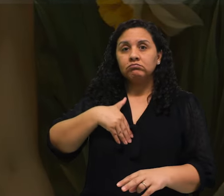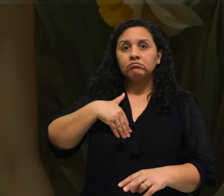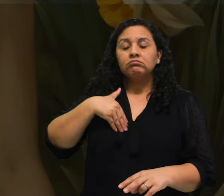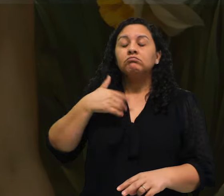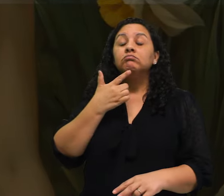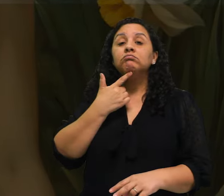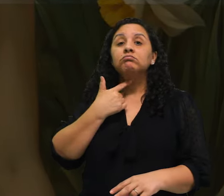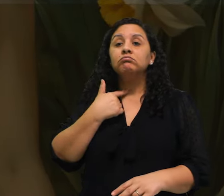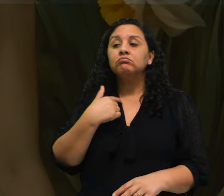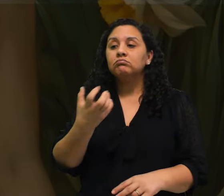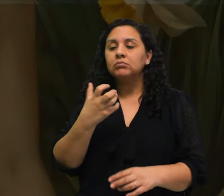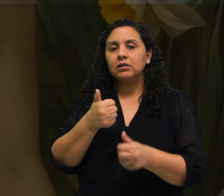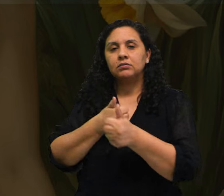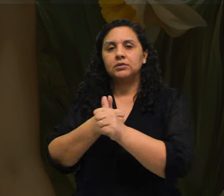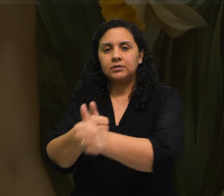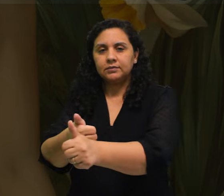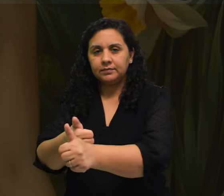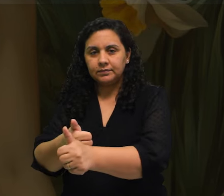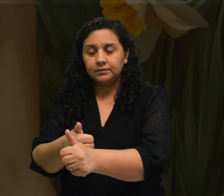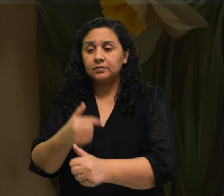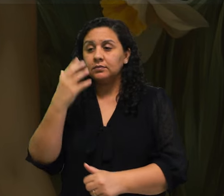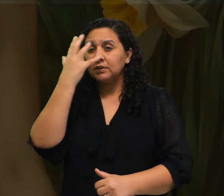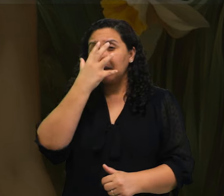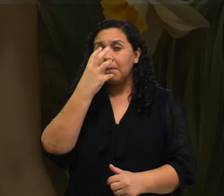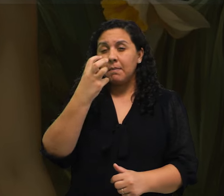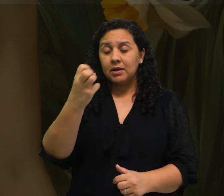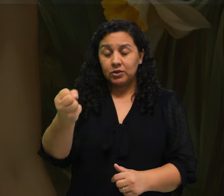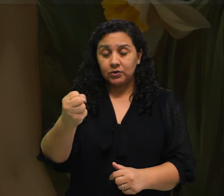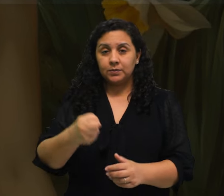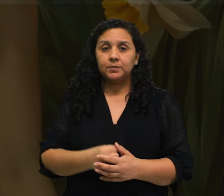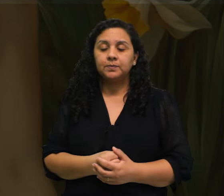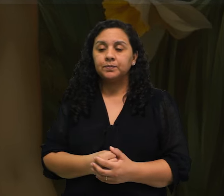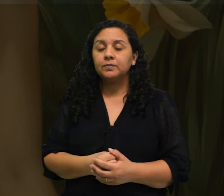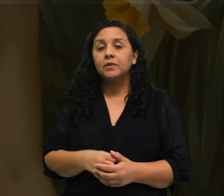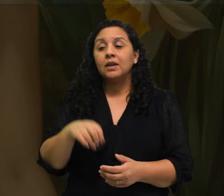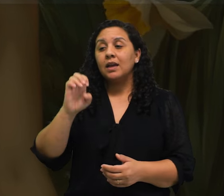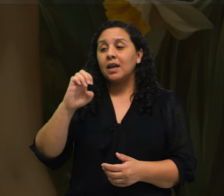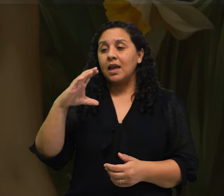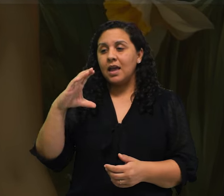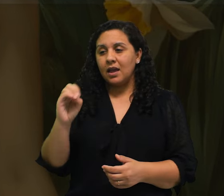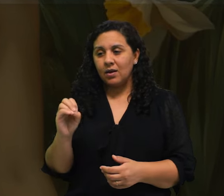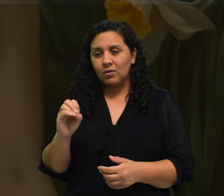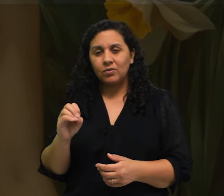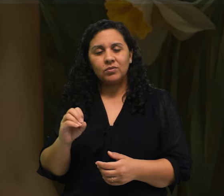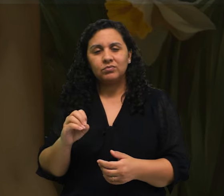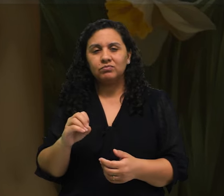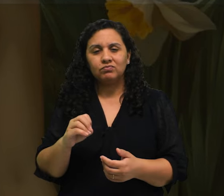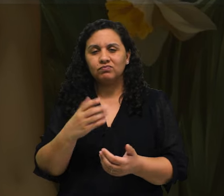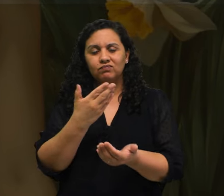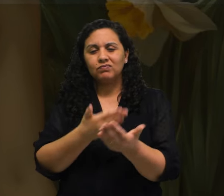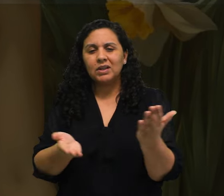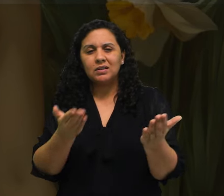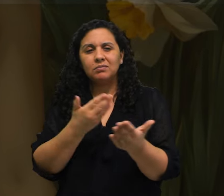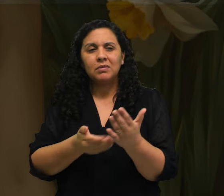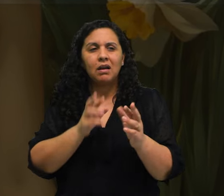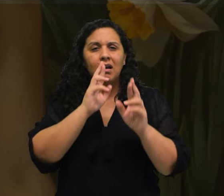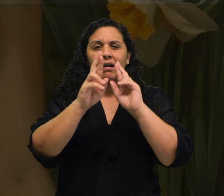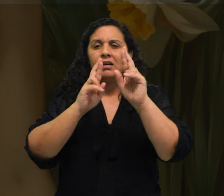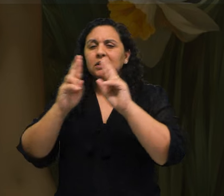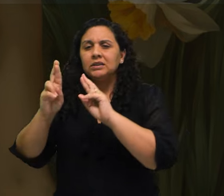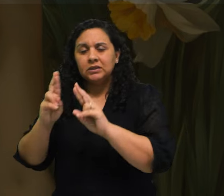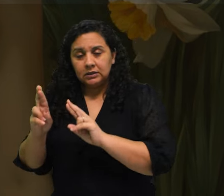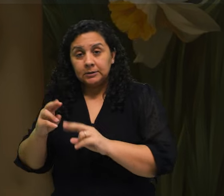de desejo por ele e o seguiu. A paixão de Eco. Ela falhava ao tentar responder aos